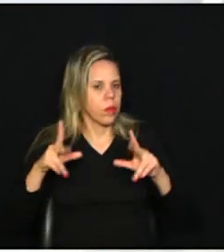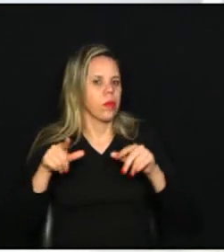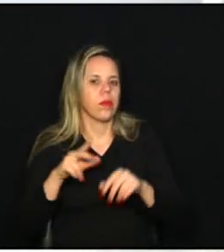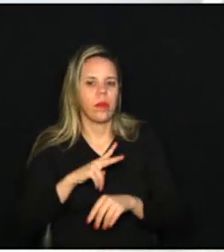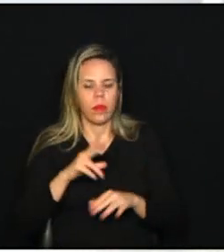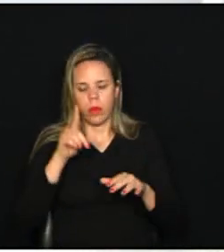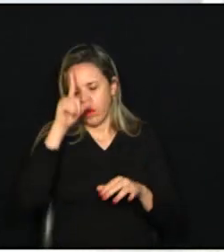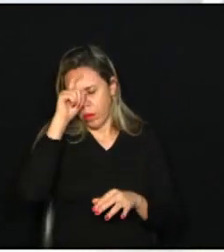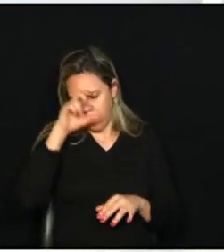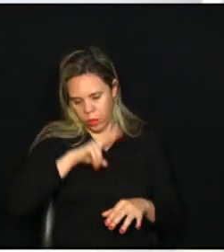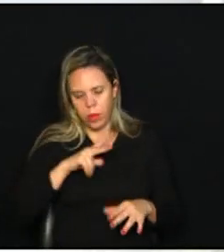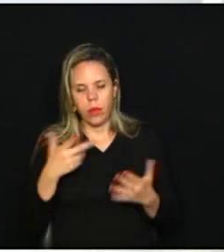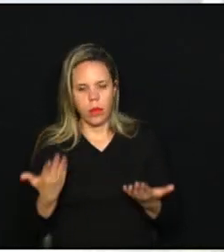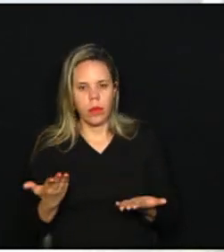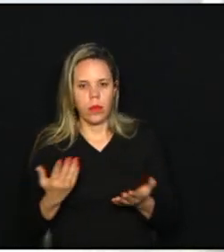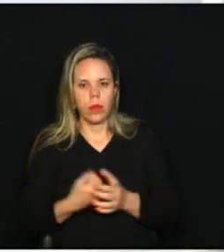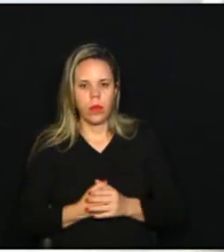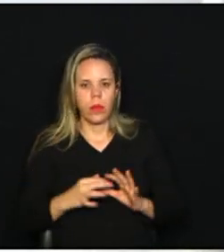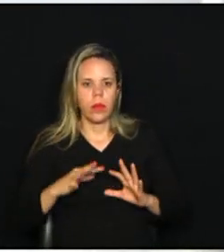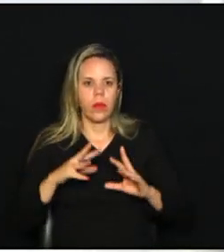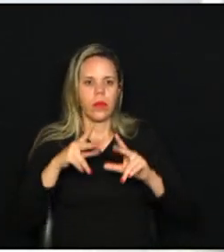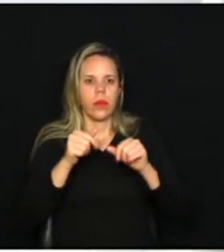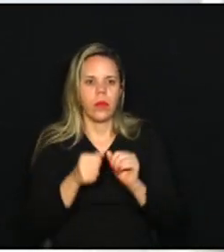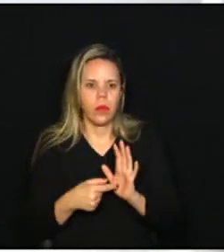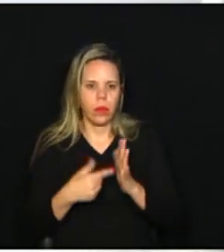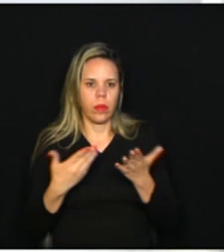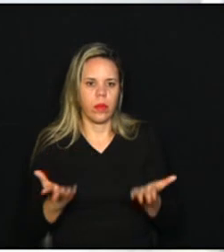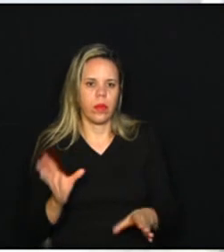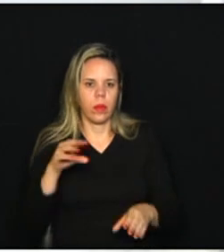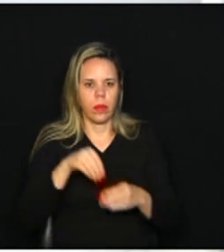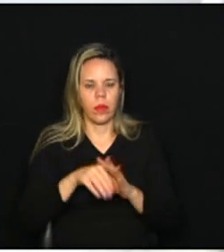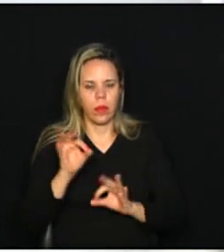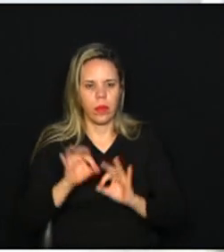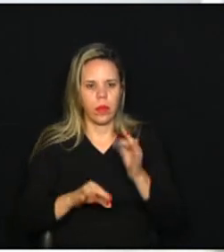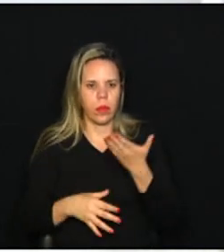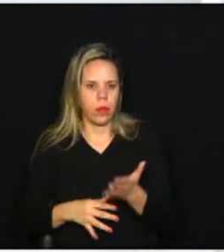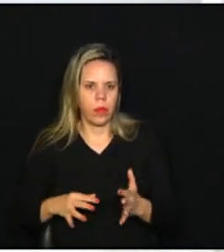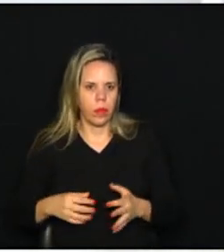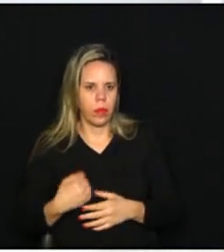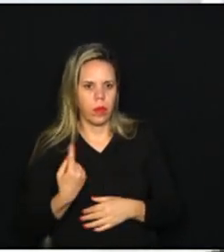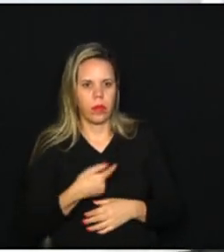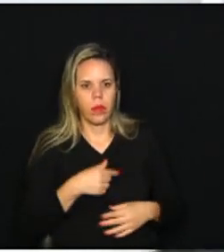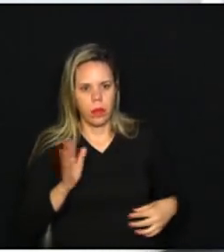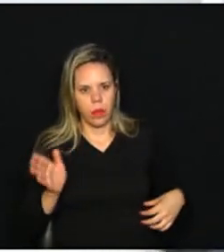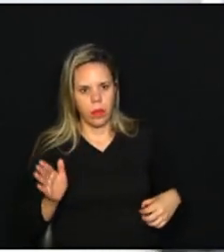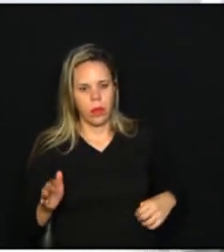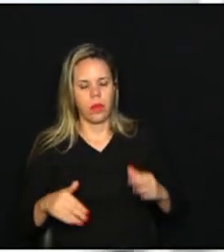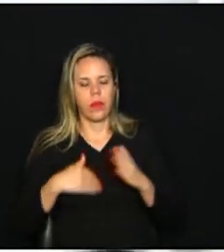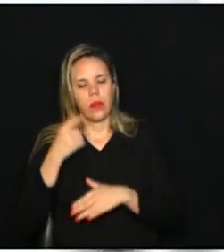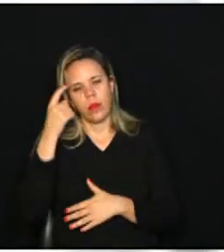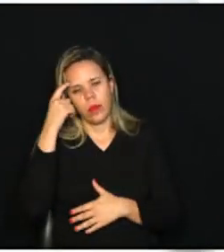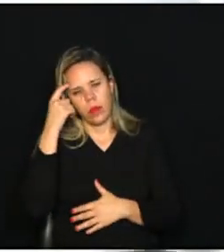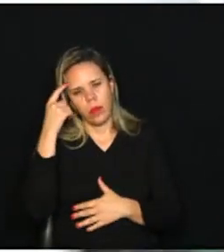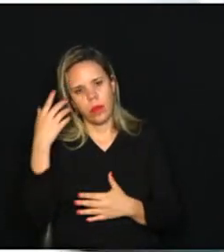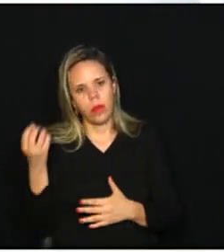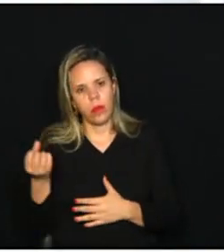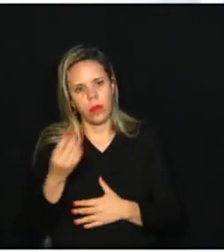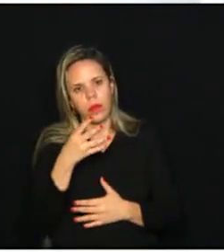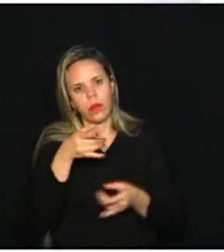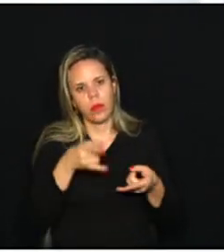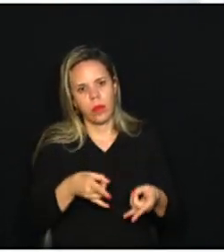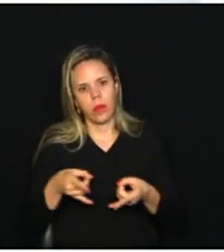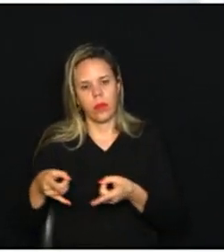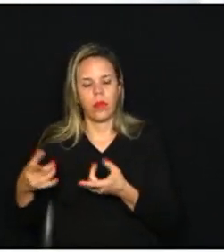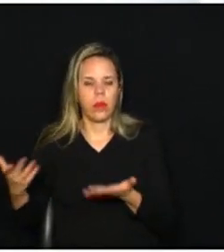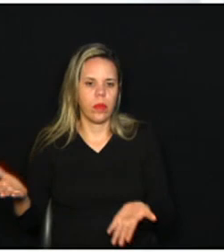privado. E baseado em todos esses indicadores da regulação e tudo mais, a gente já vai pensando em novos leitos,